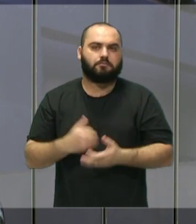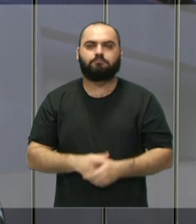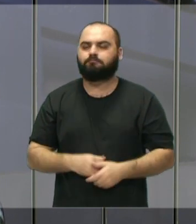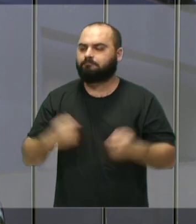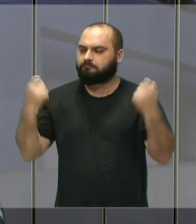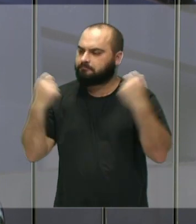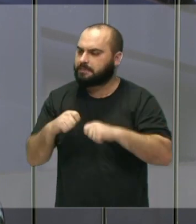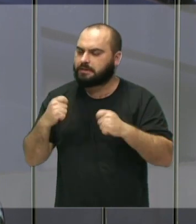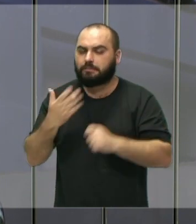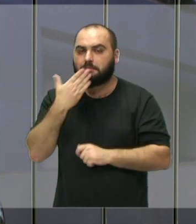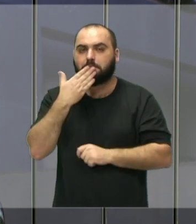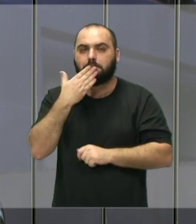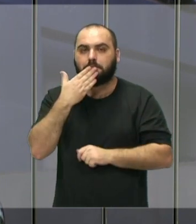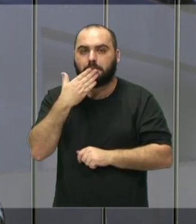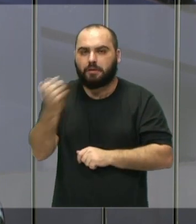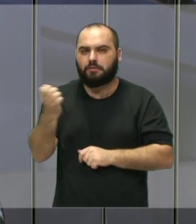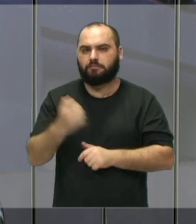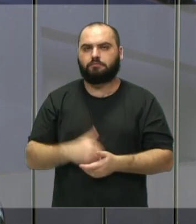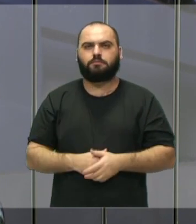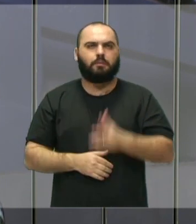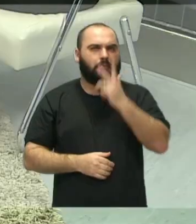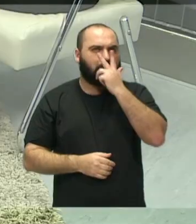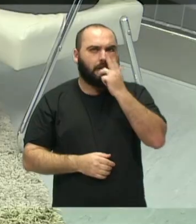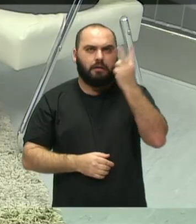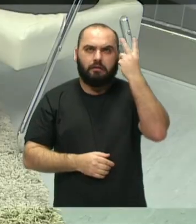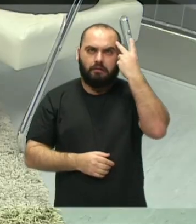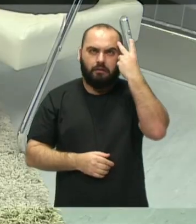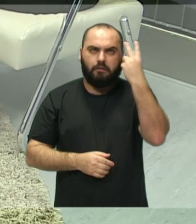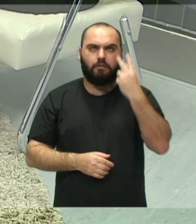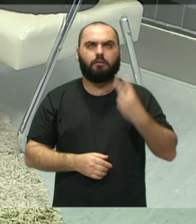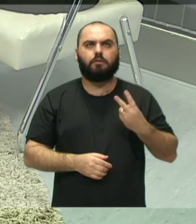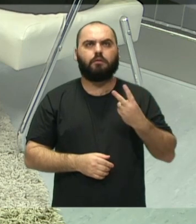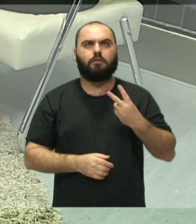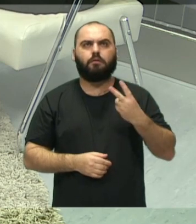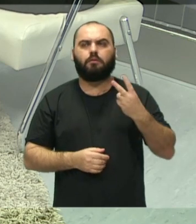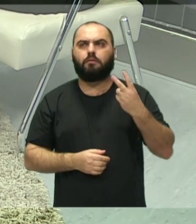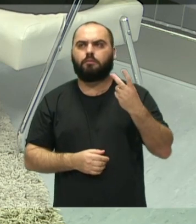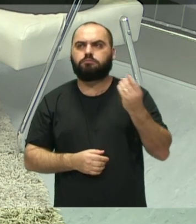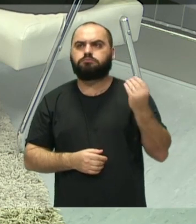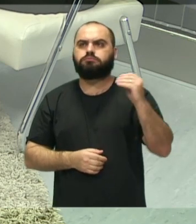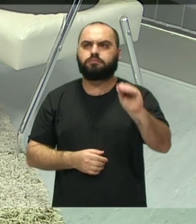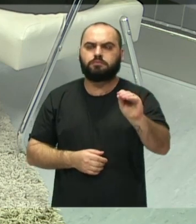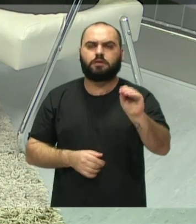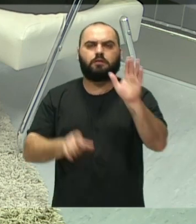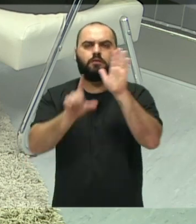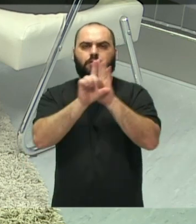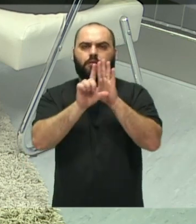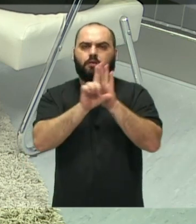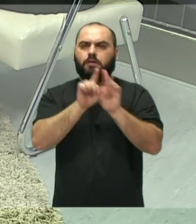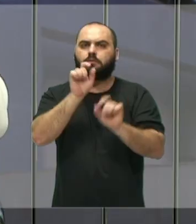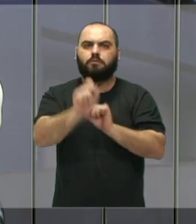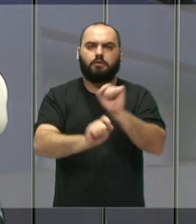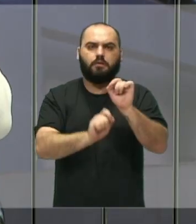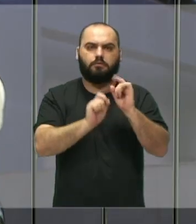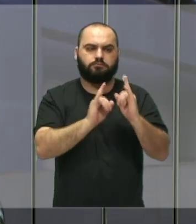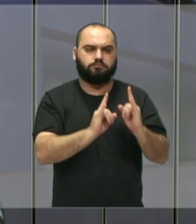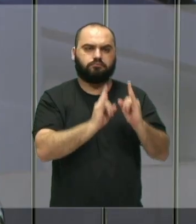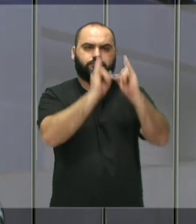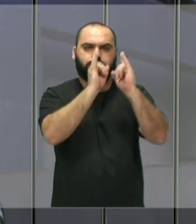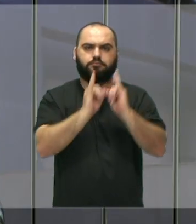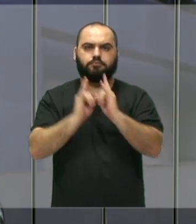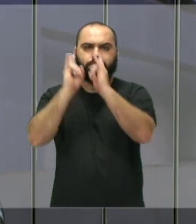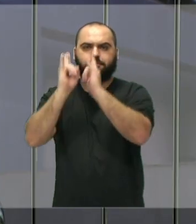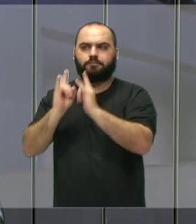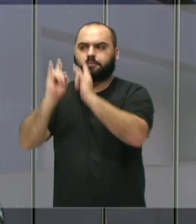esses canais. Se eu não me engano, foi a Cris que colocou a lei sobre os condomínios que tem que ter os avisos, precisa